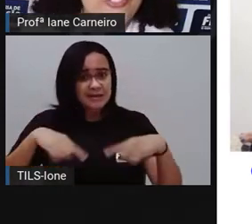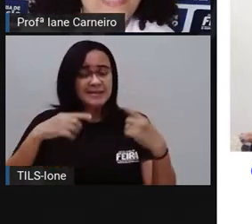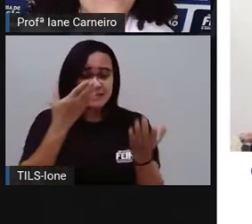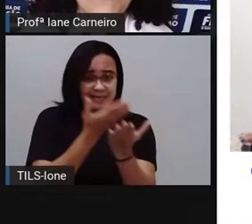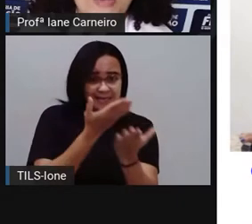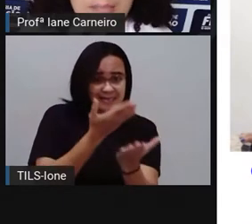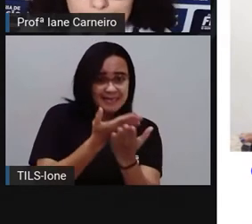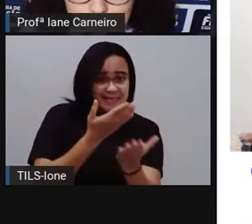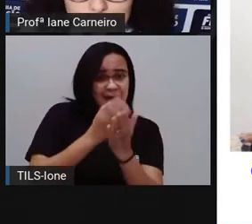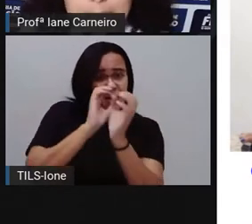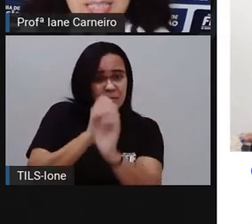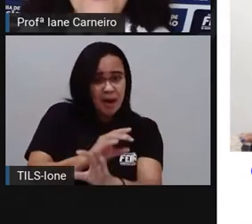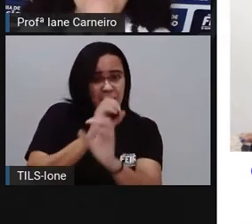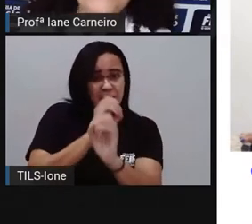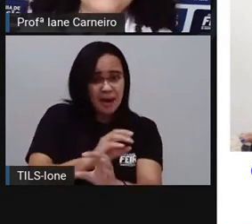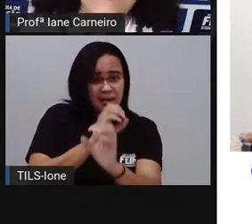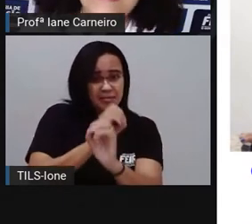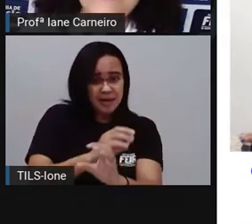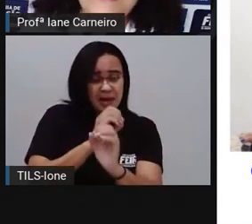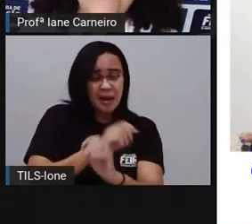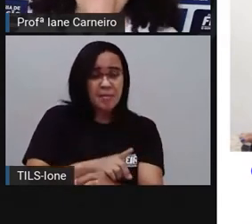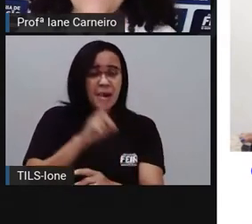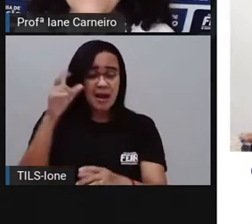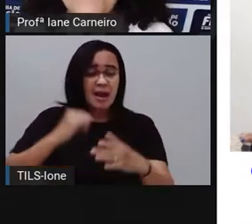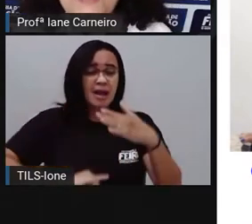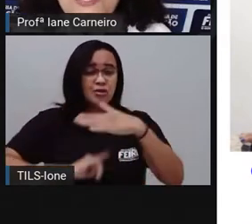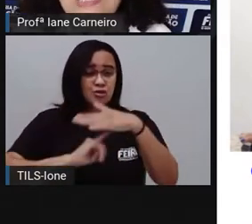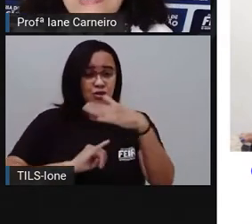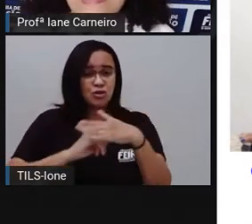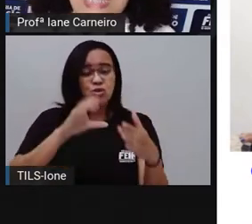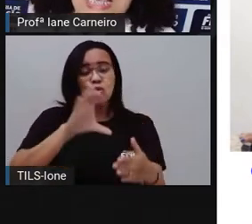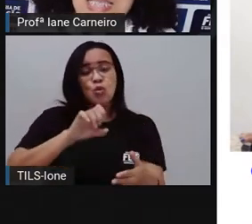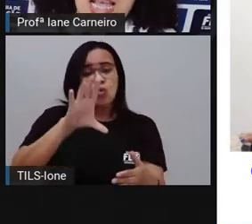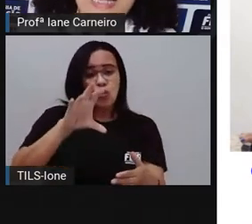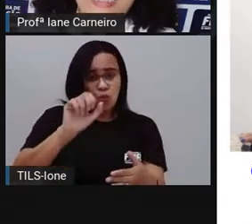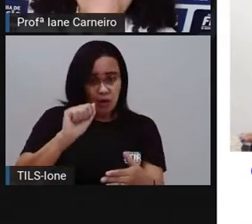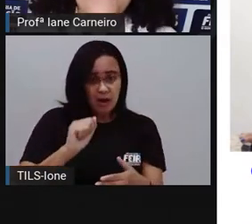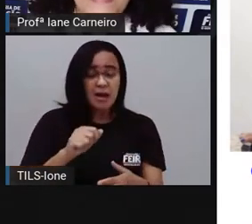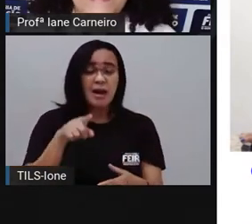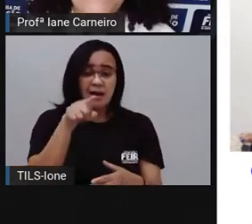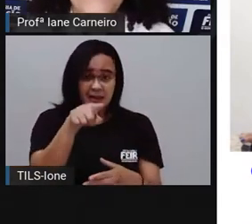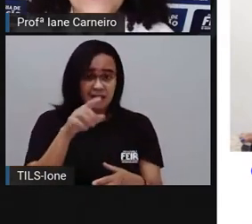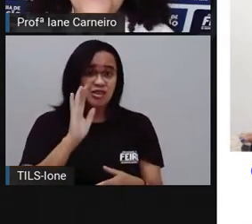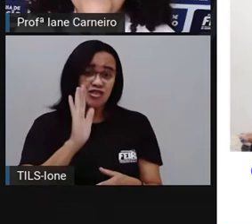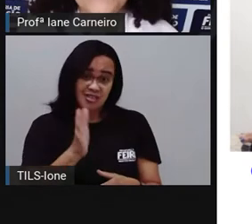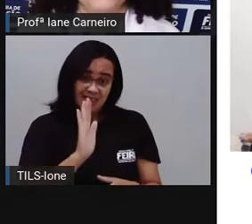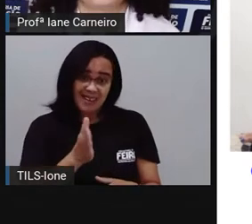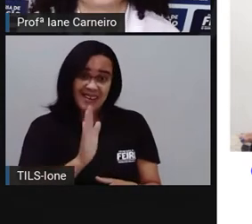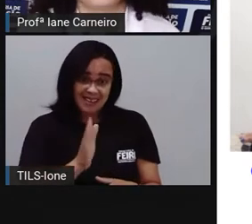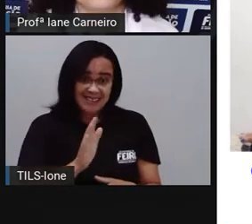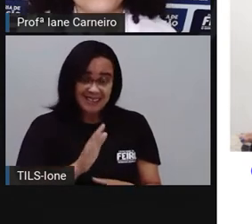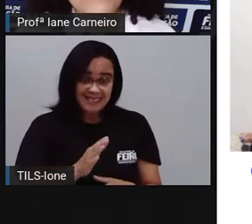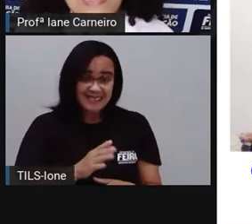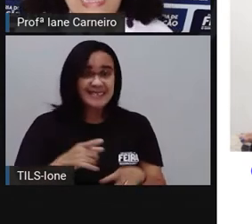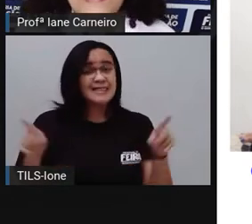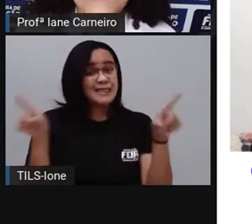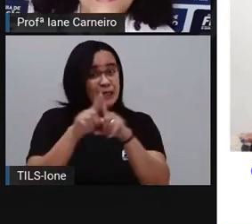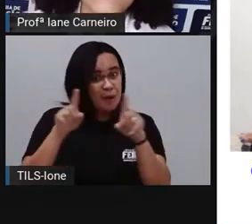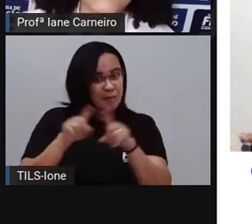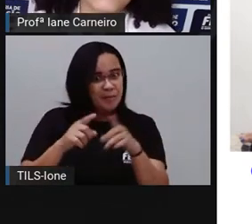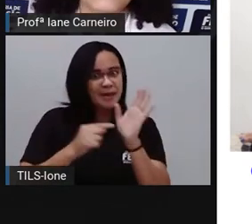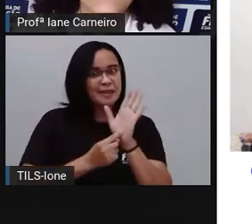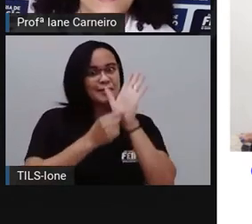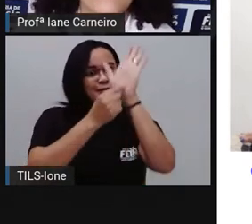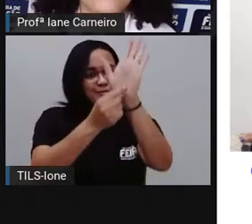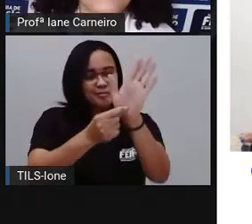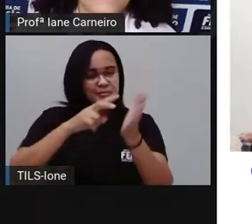canta, que já teve aula no Cuca, né, passaram pelas mãos de Célia Zain, né? Ela faz algumas apresentações culturais.